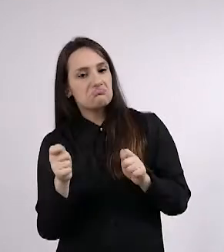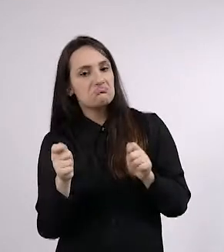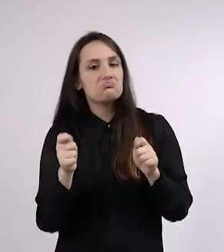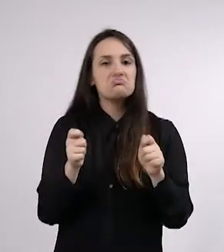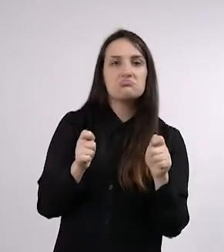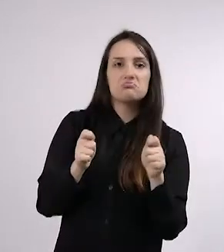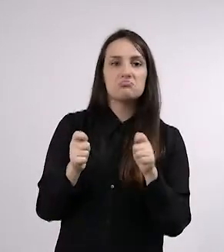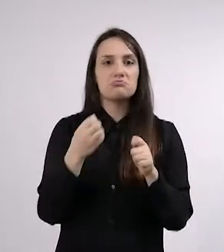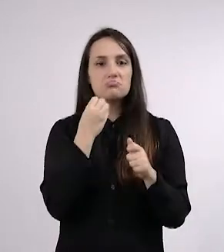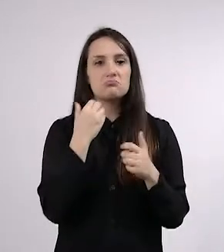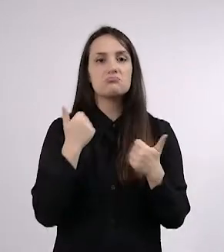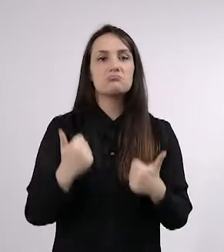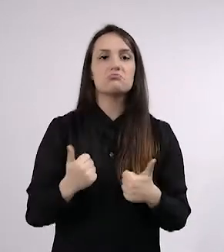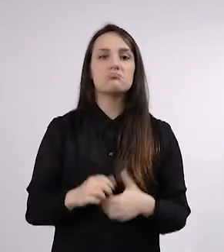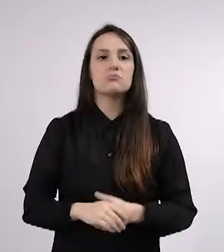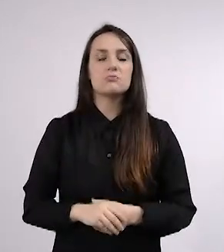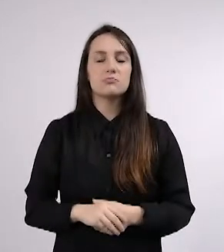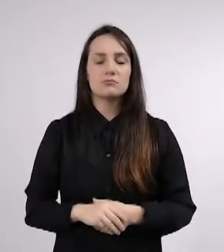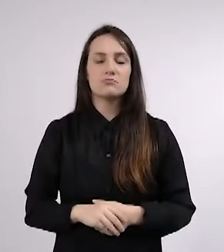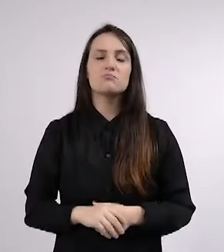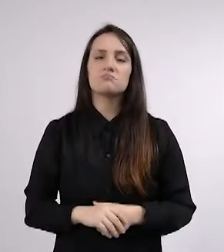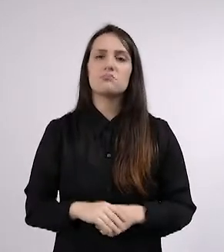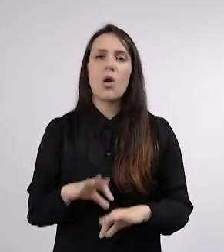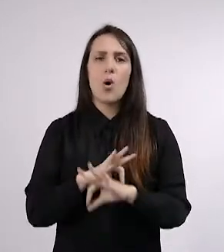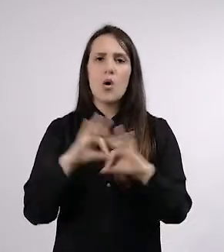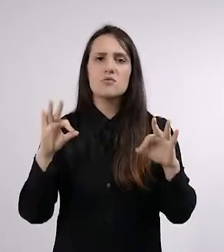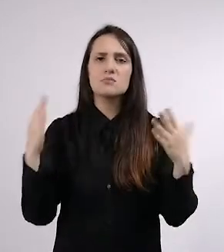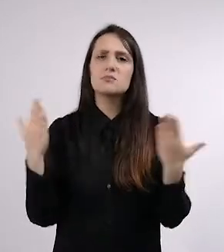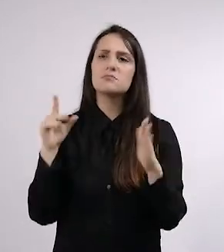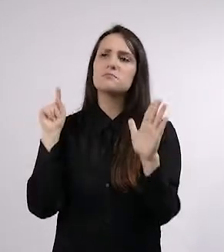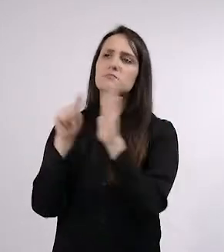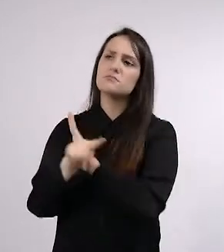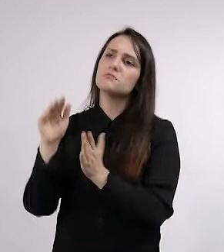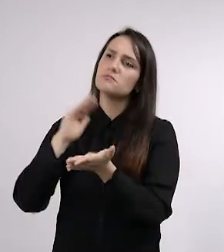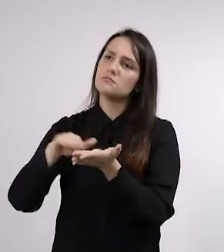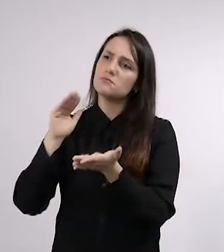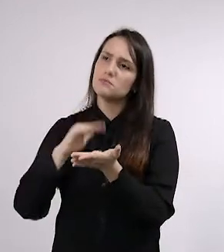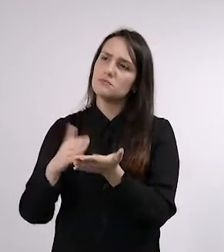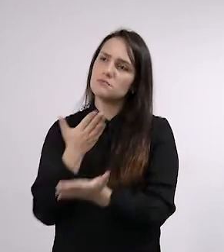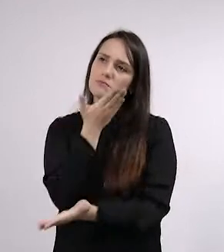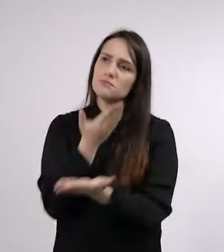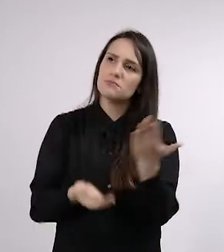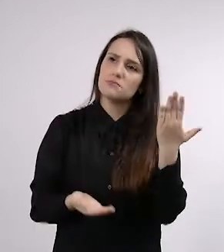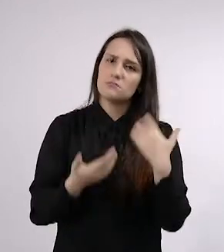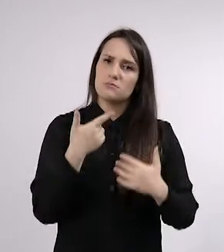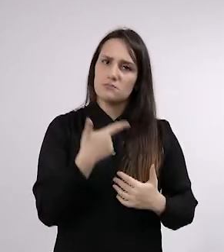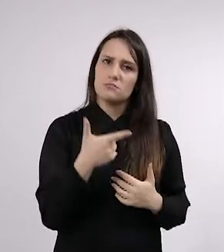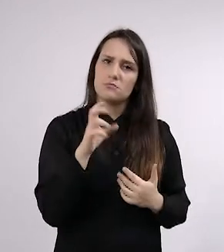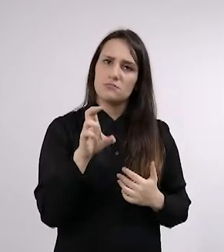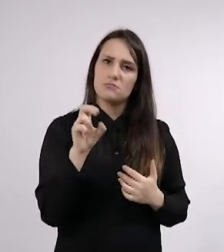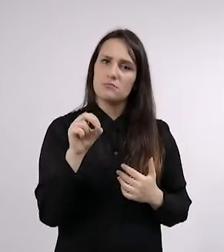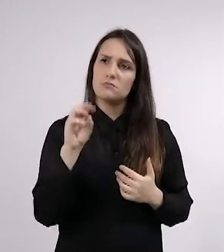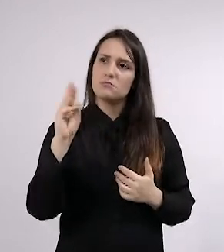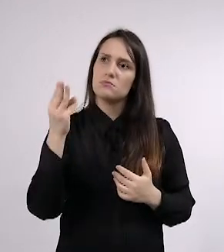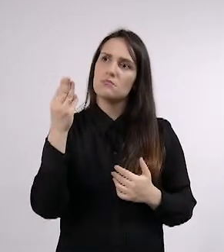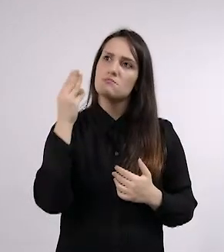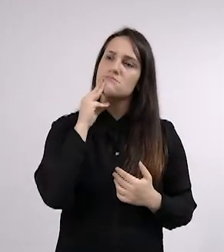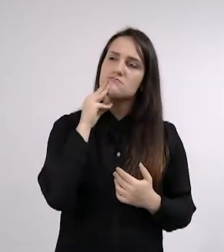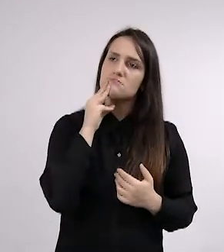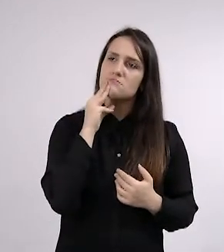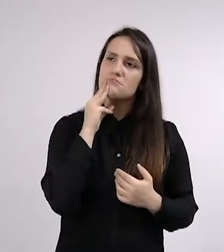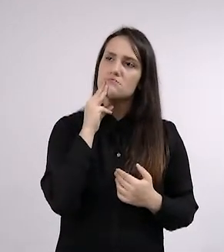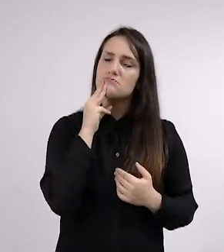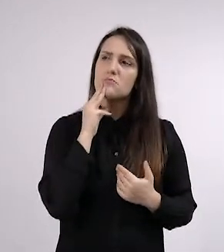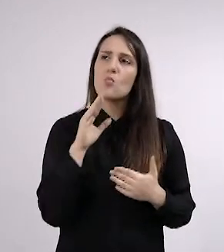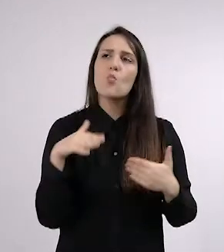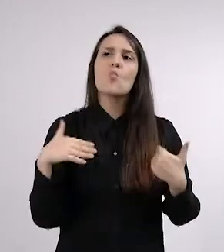essas balizas que nós estamos trabalhando. Ótimo. Ô, secretário, com essa perda de 250 milhões na arrecadação,